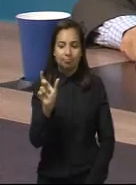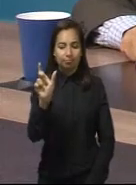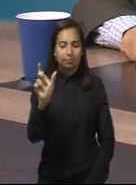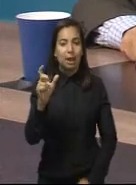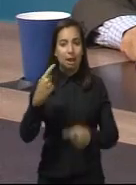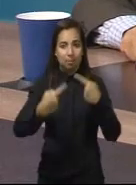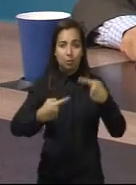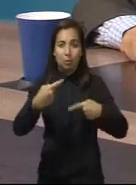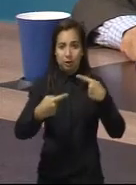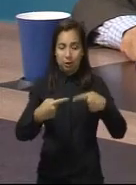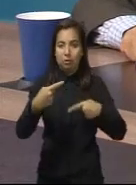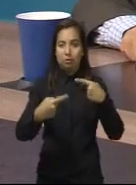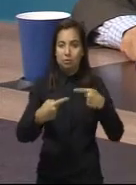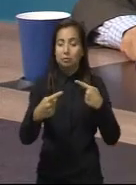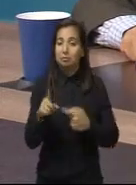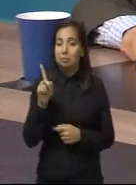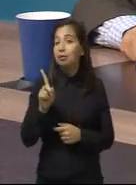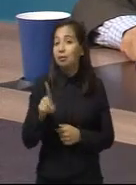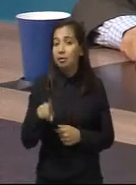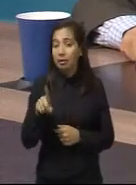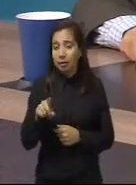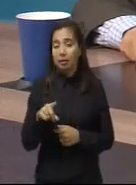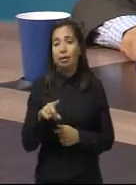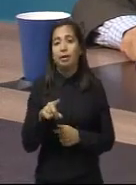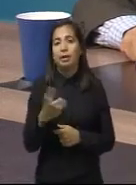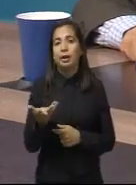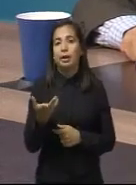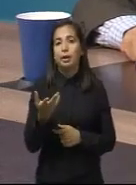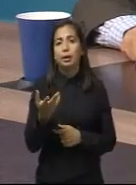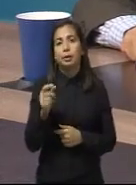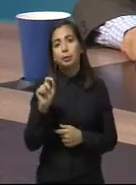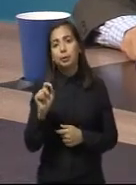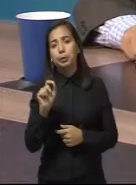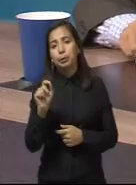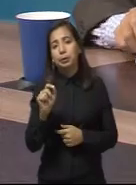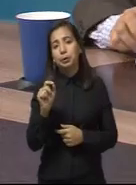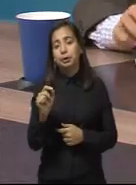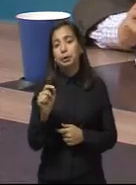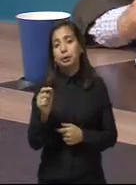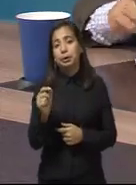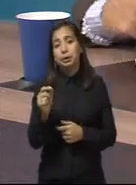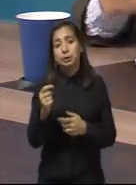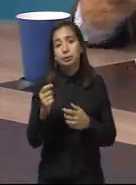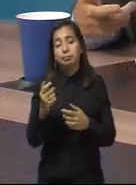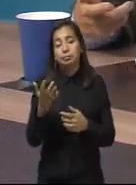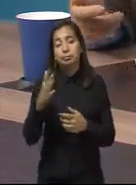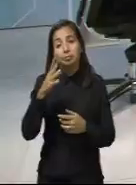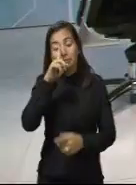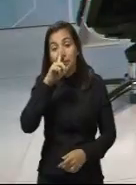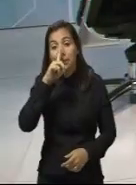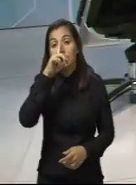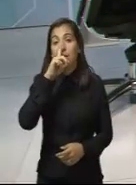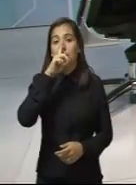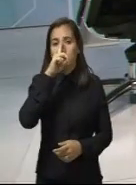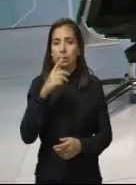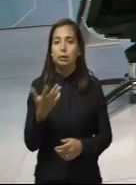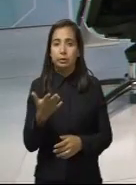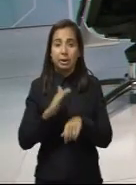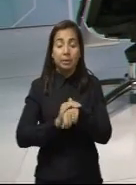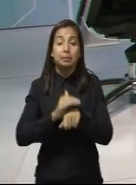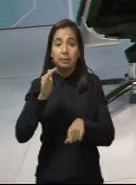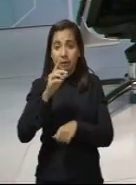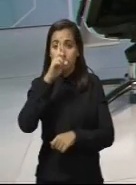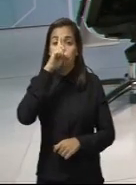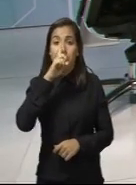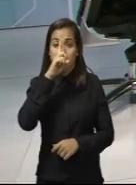política é uma forma mais, eu digo, Terrível de você. É a terrível, mais perigosa. Eu mais acho- perigosa porque você